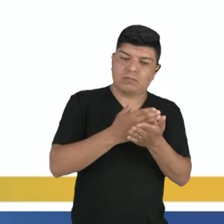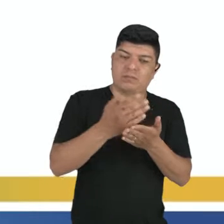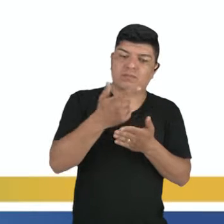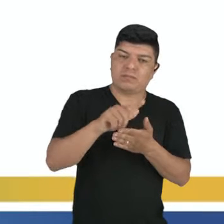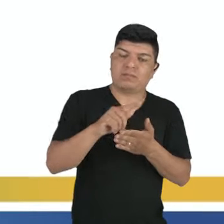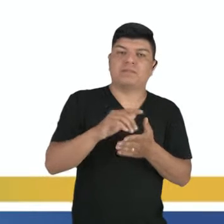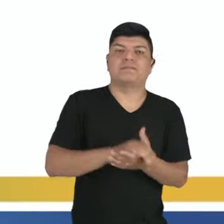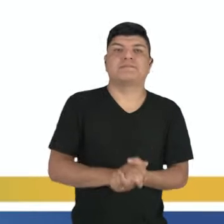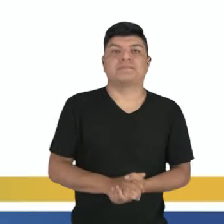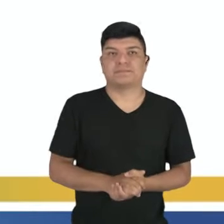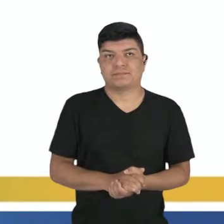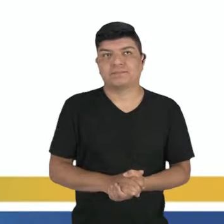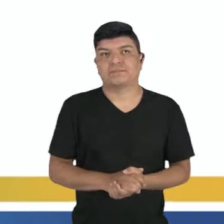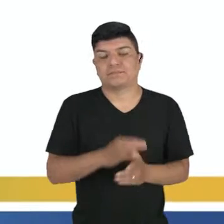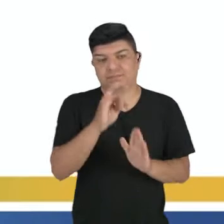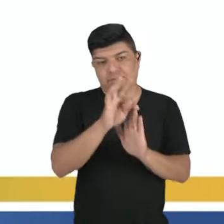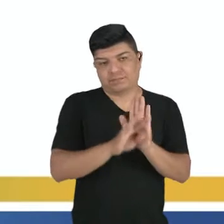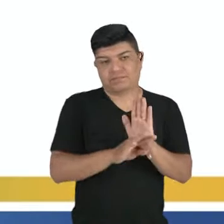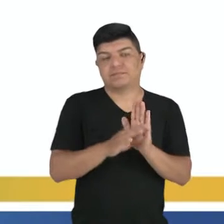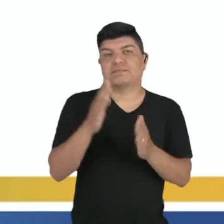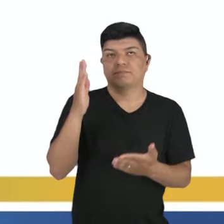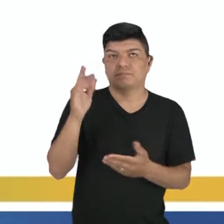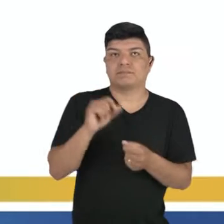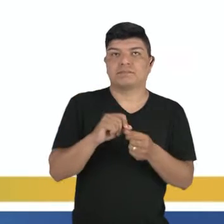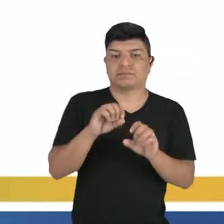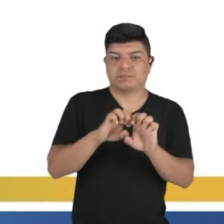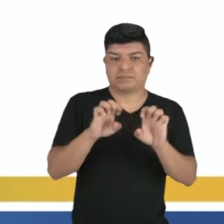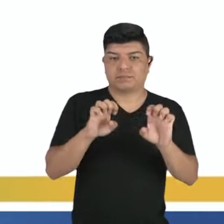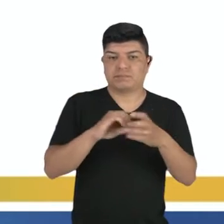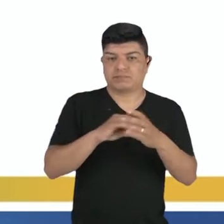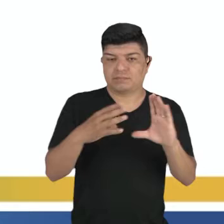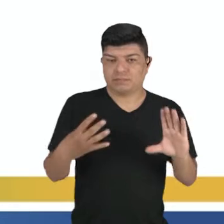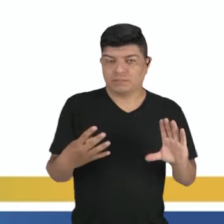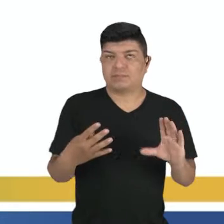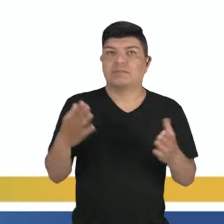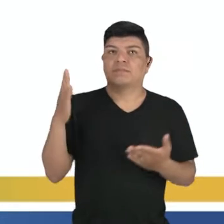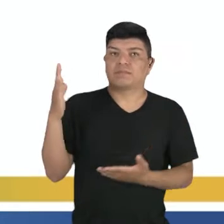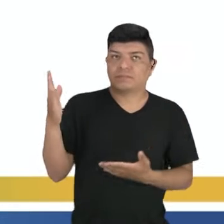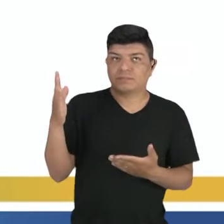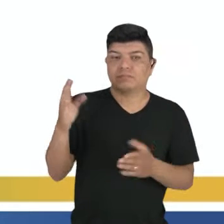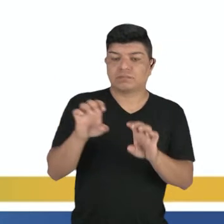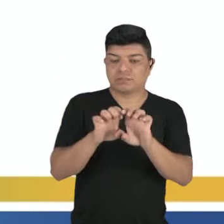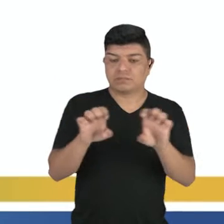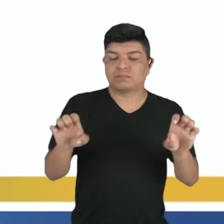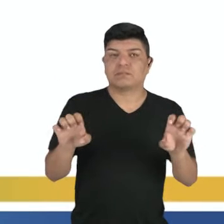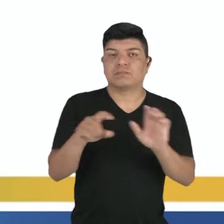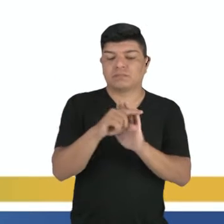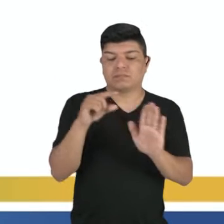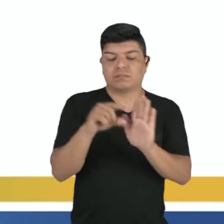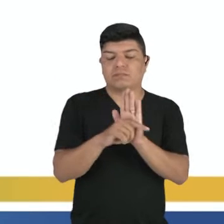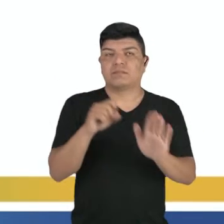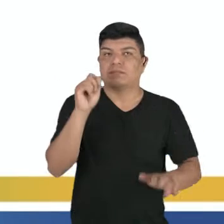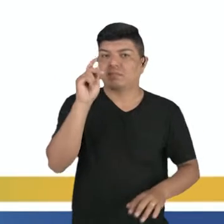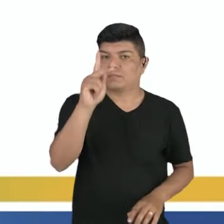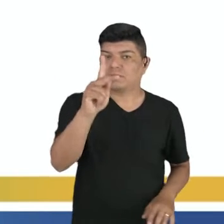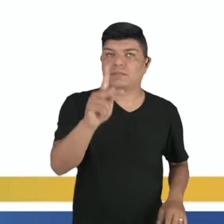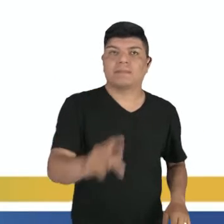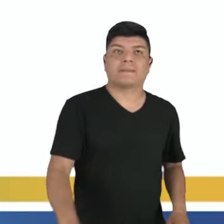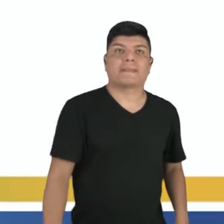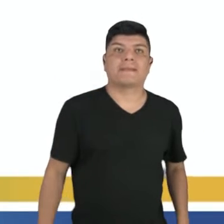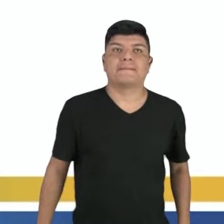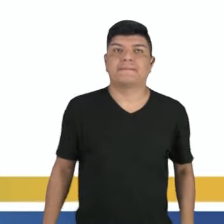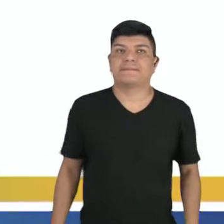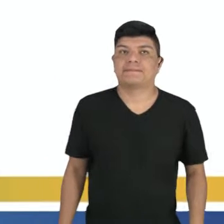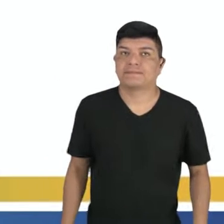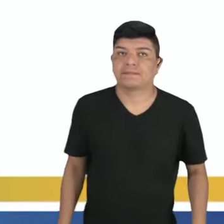começa outro parágrafo. Então, o texto em prosa vai se caracterizar pela estrutura dos parágrafos, ok?